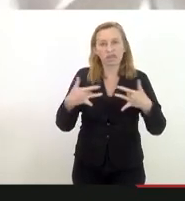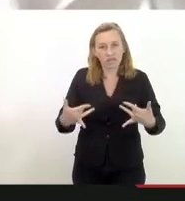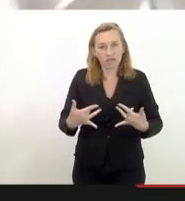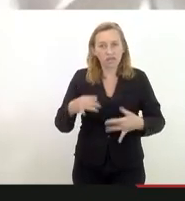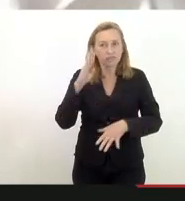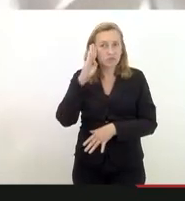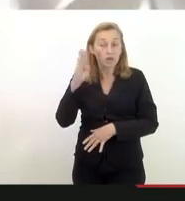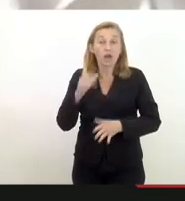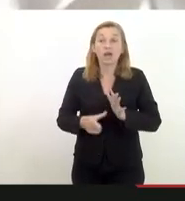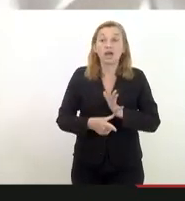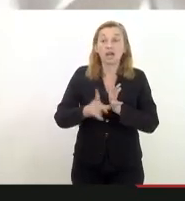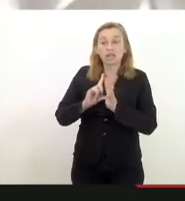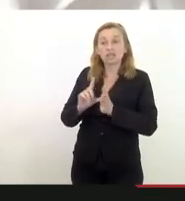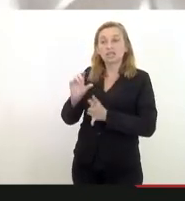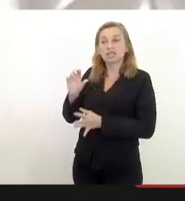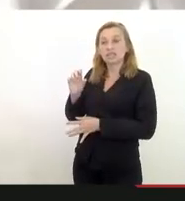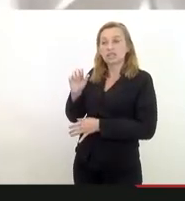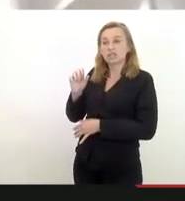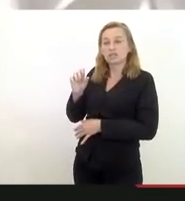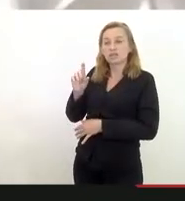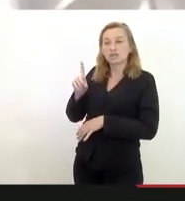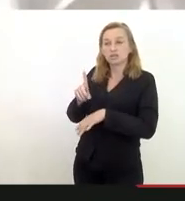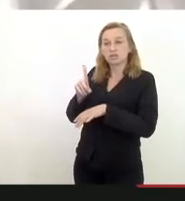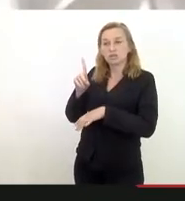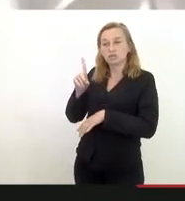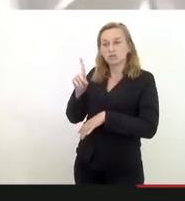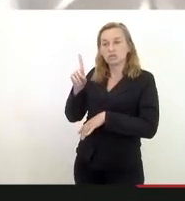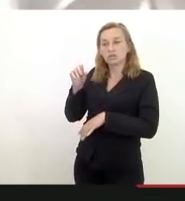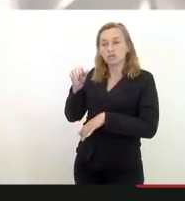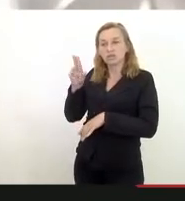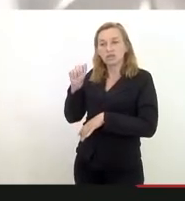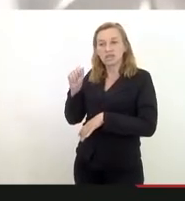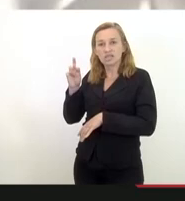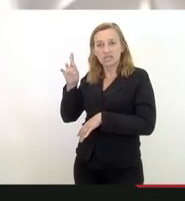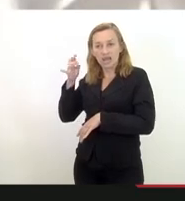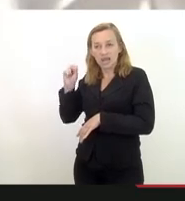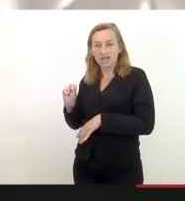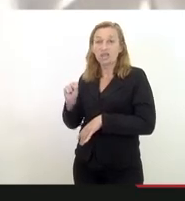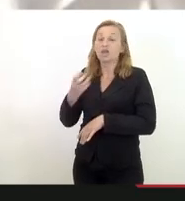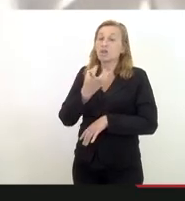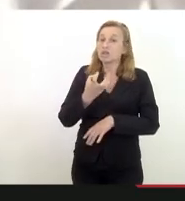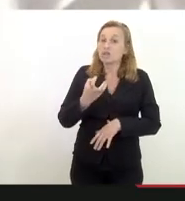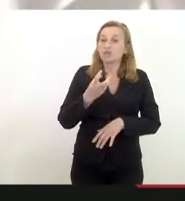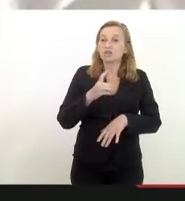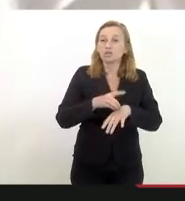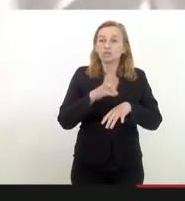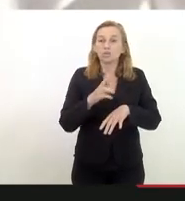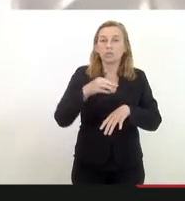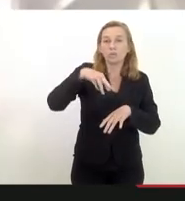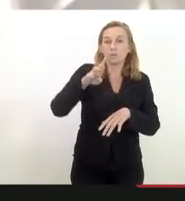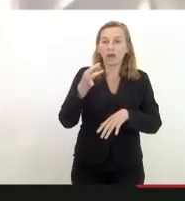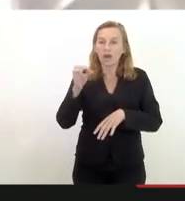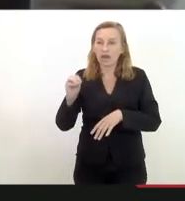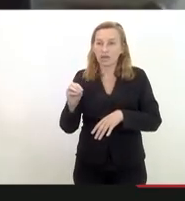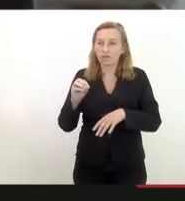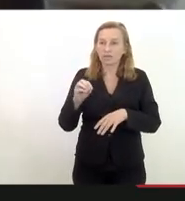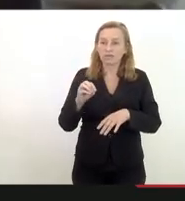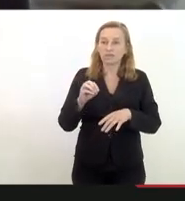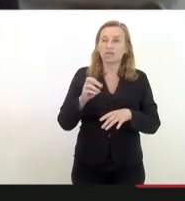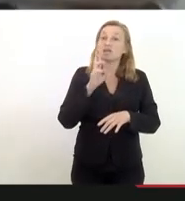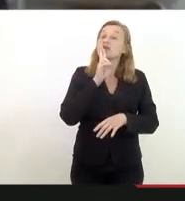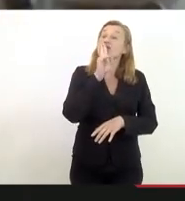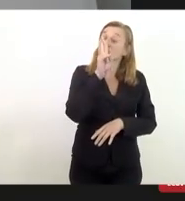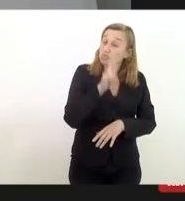antes de passar para a dona Zaira, me dá um minutinho, dona Zaira, por favor, eu queria que o doutor Mário Sérgio respondesse a